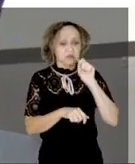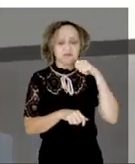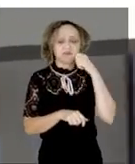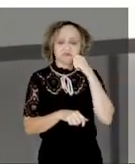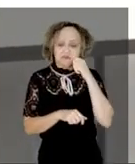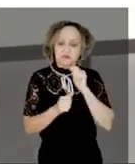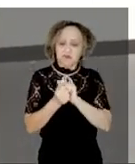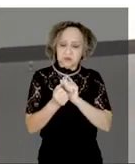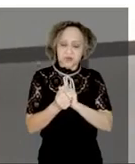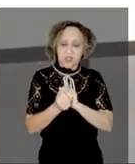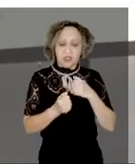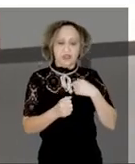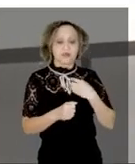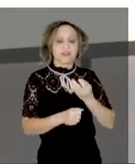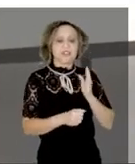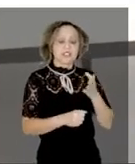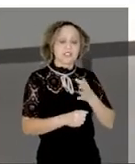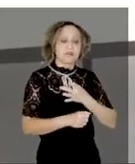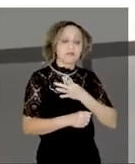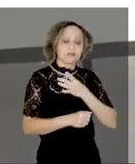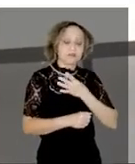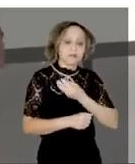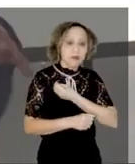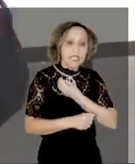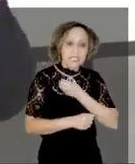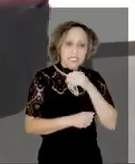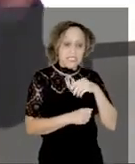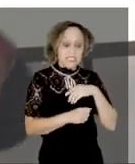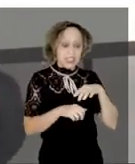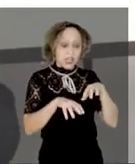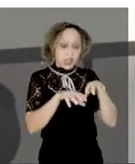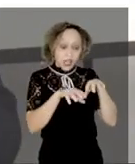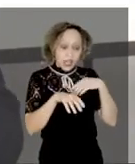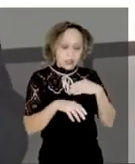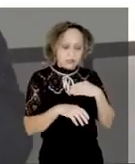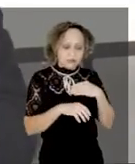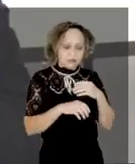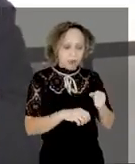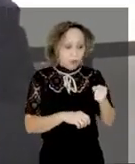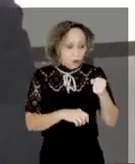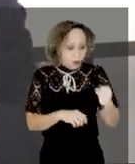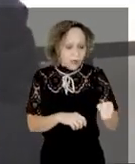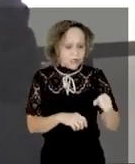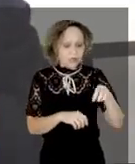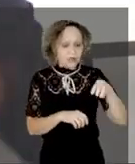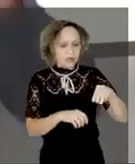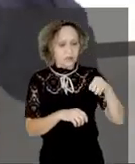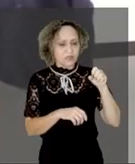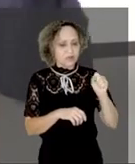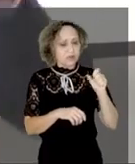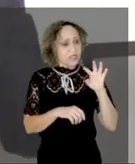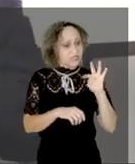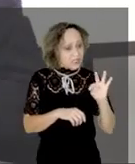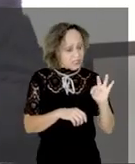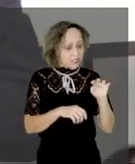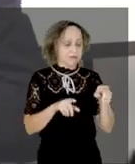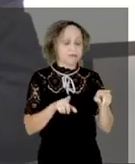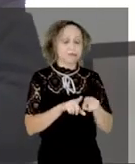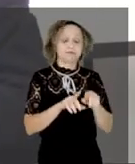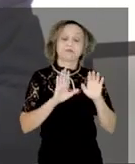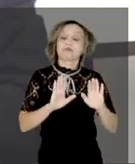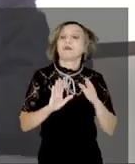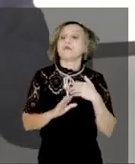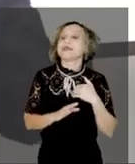o companheiro Fernando Haddad ia estar conosco, eu quero justificar porque ele teve um problema de última hora, pediu